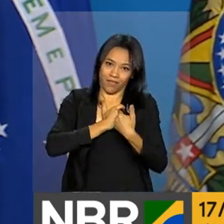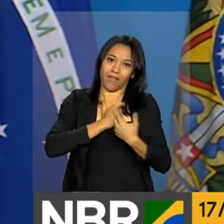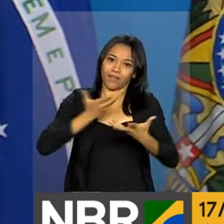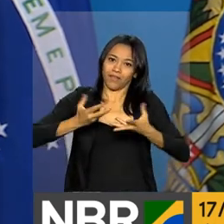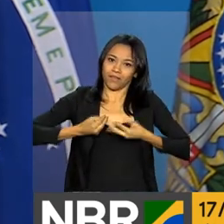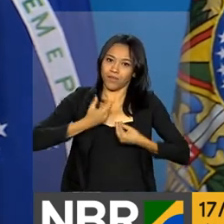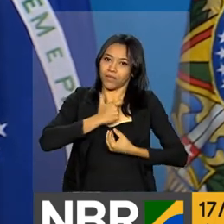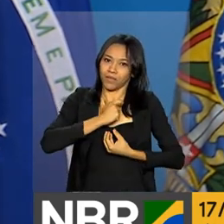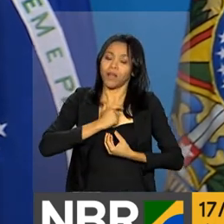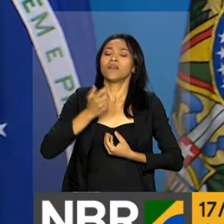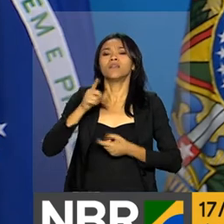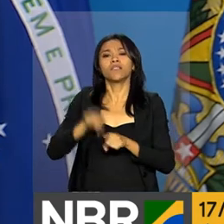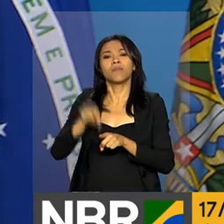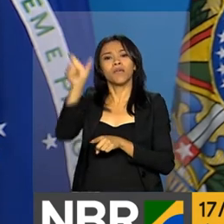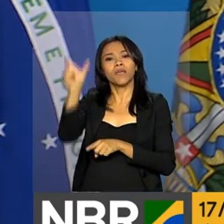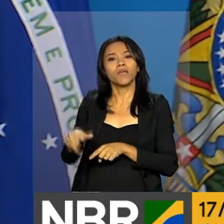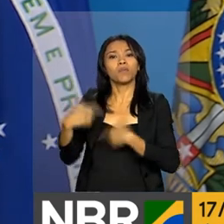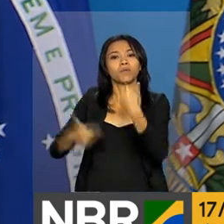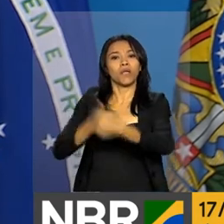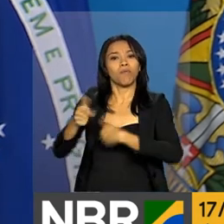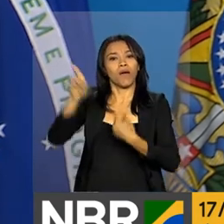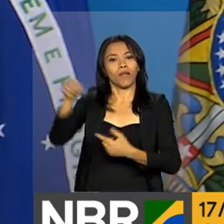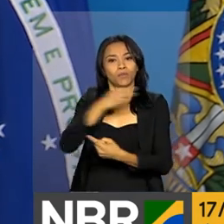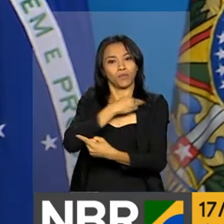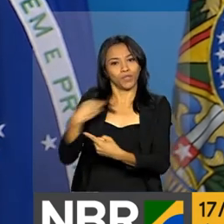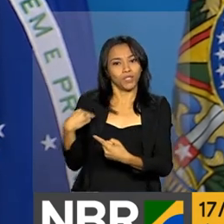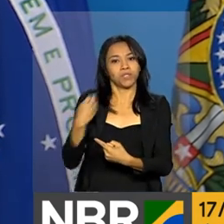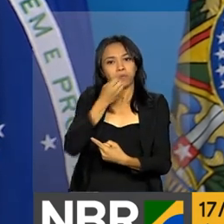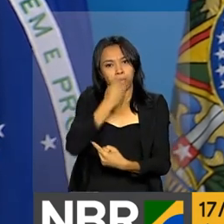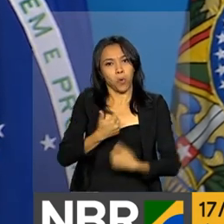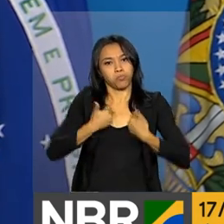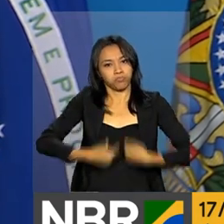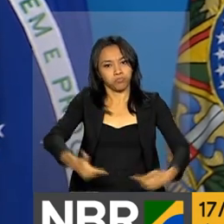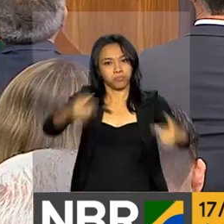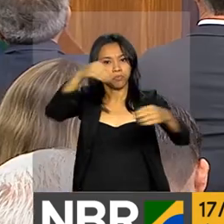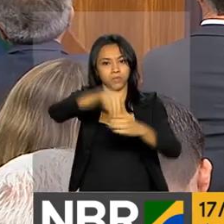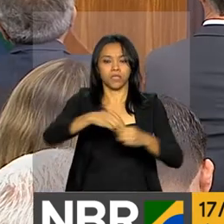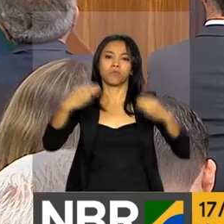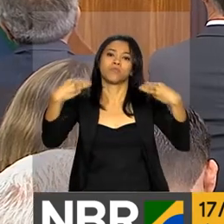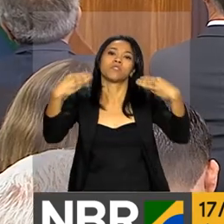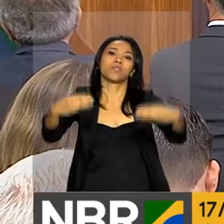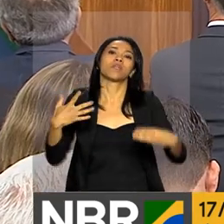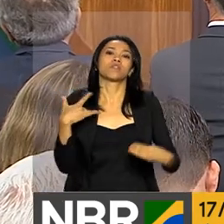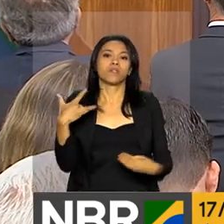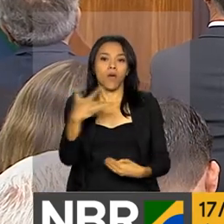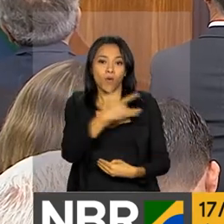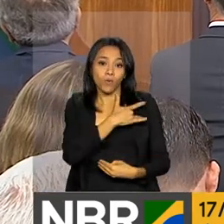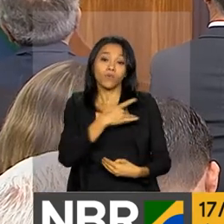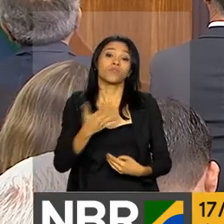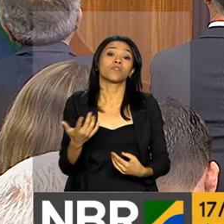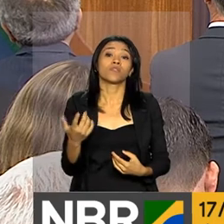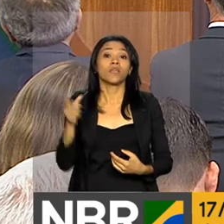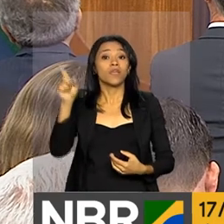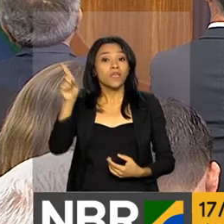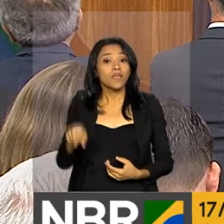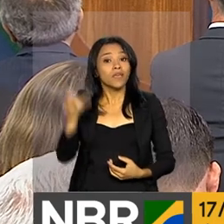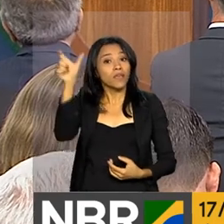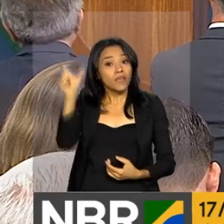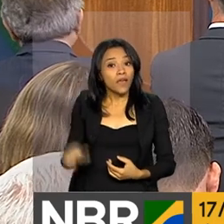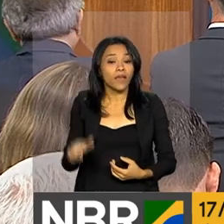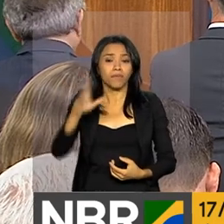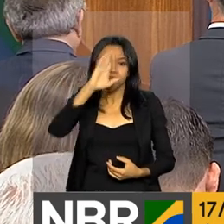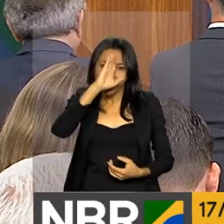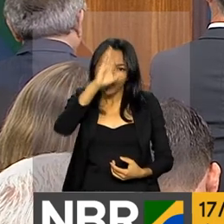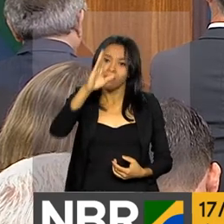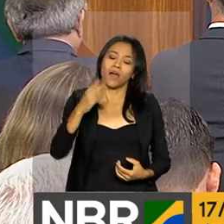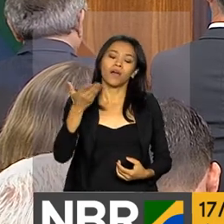pelo trabalho que ele vem fazendo no Ministério da Saúde, mas particularmente devo dizer que esta é uma das principais